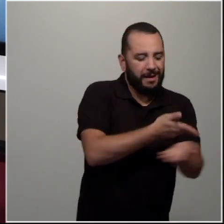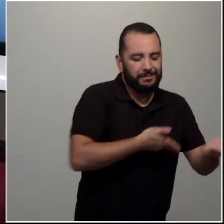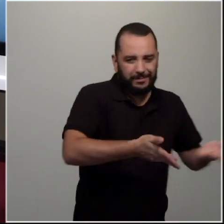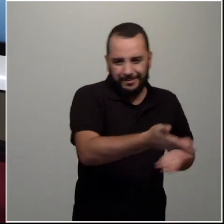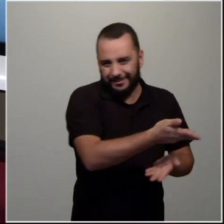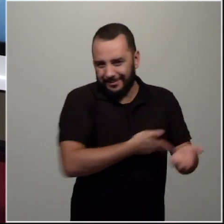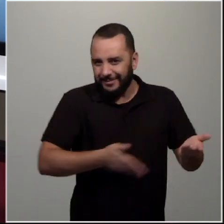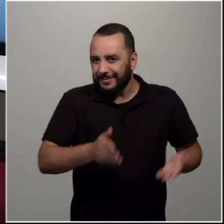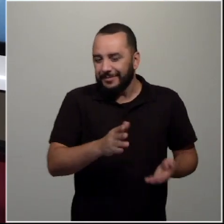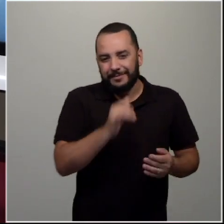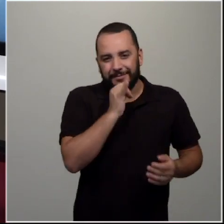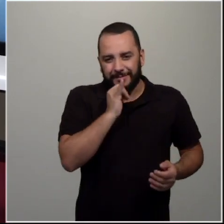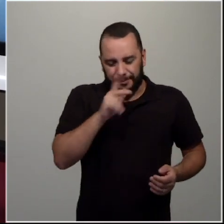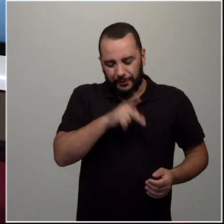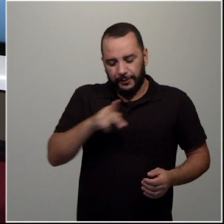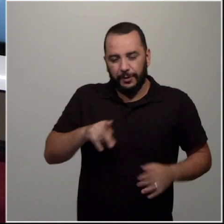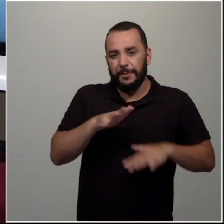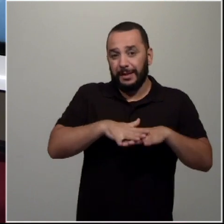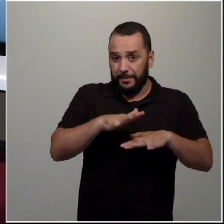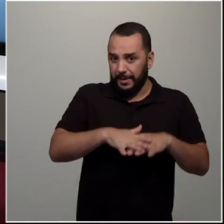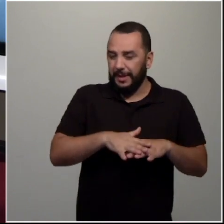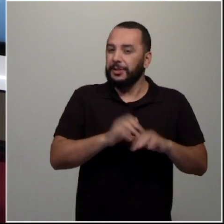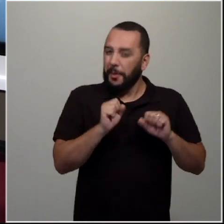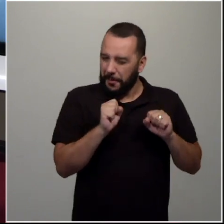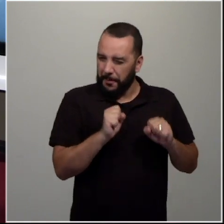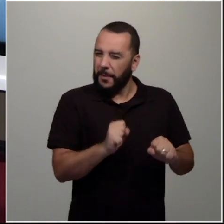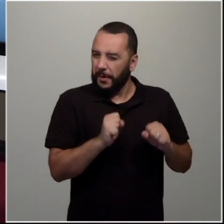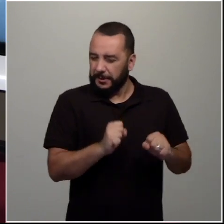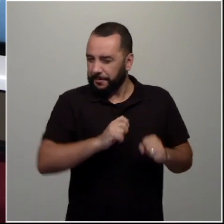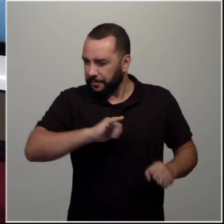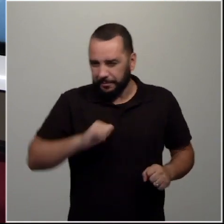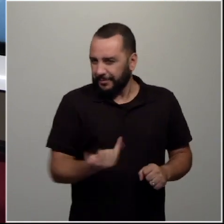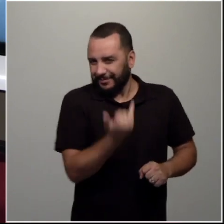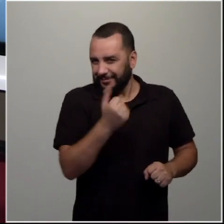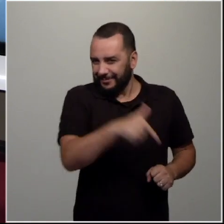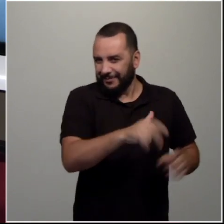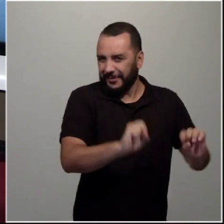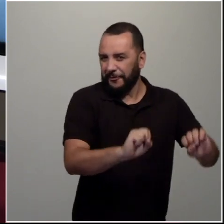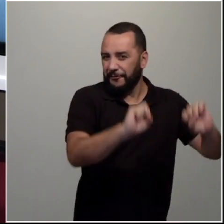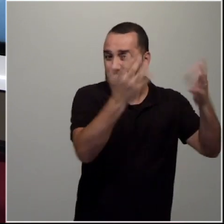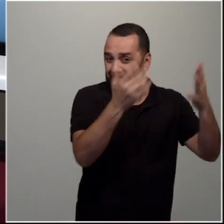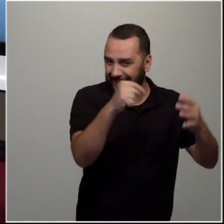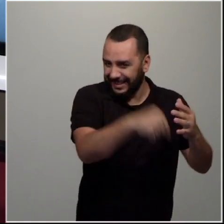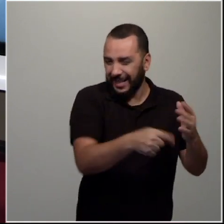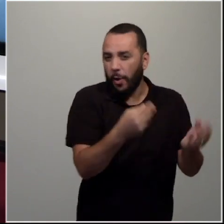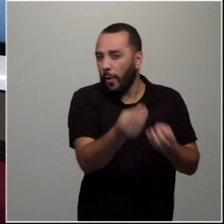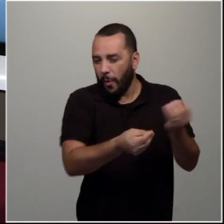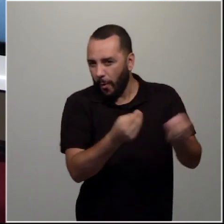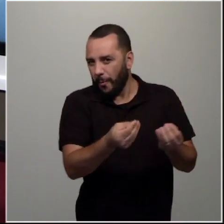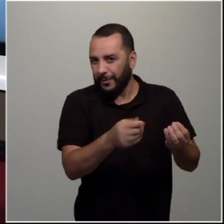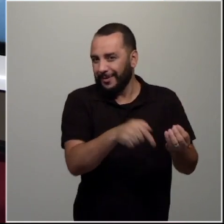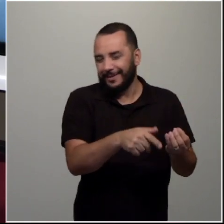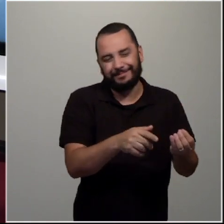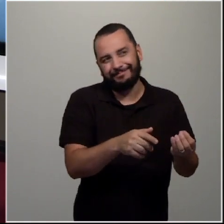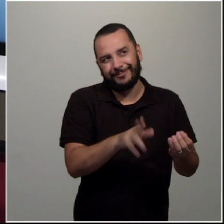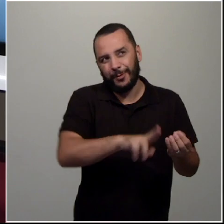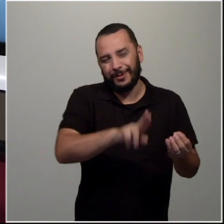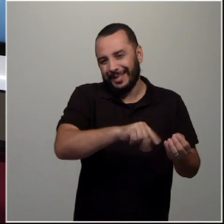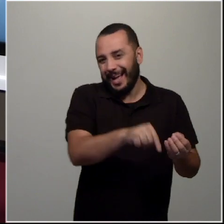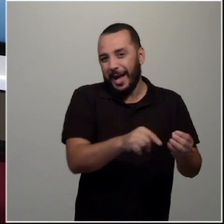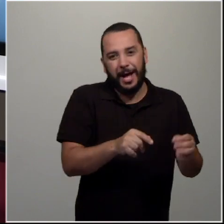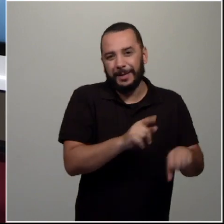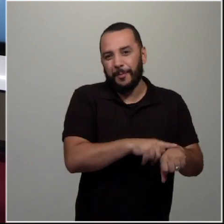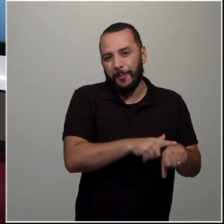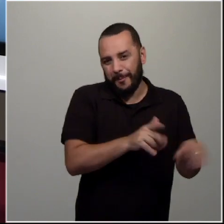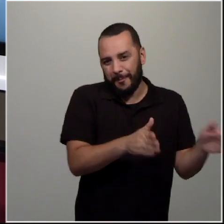por exemplo o professor de matemática pode usar esse essa esse problema não é essa nesse momento